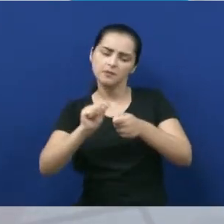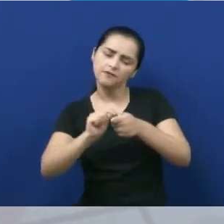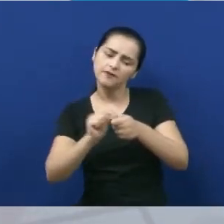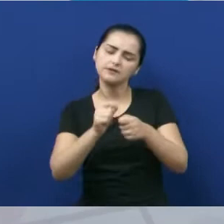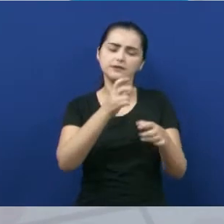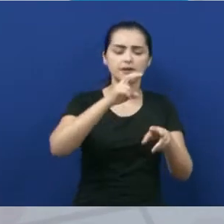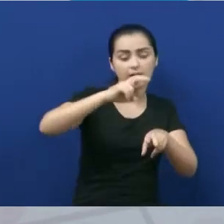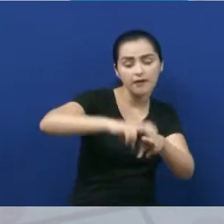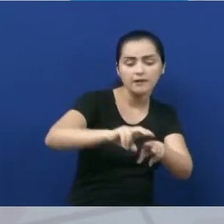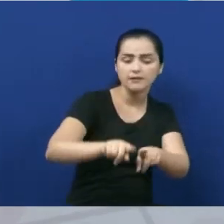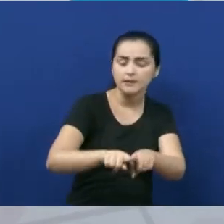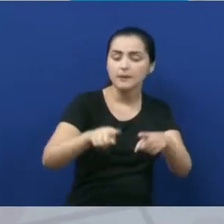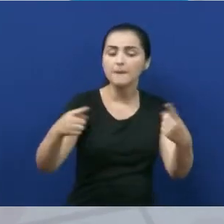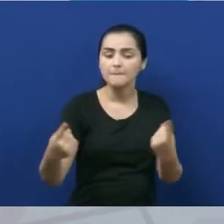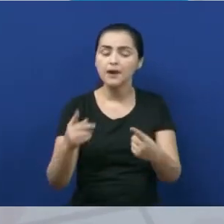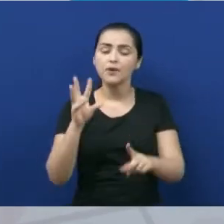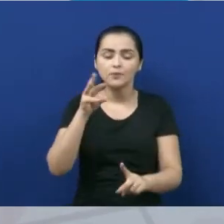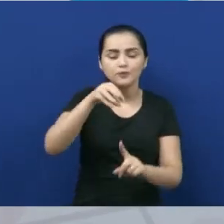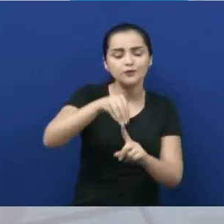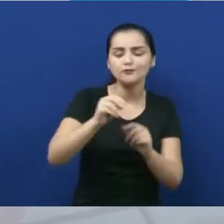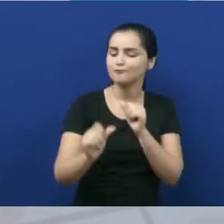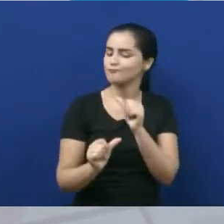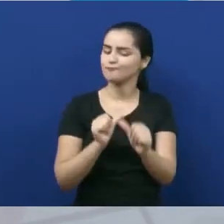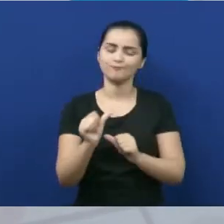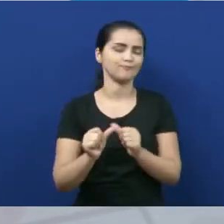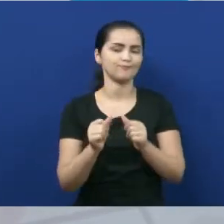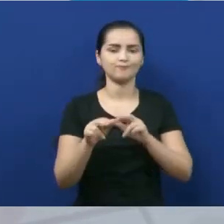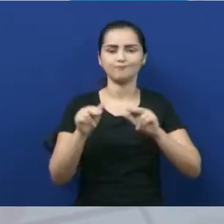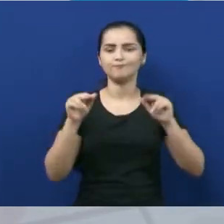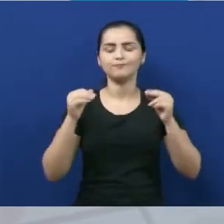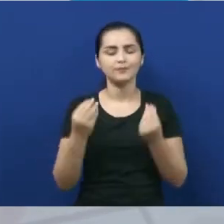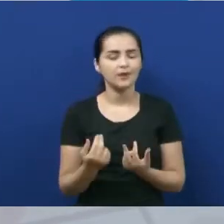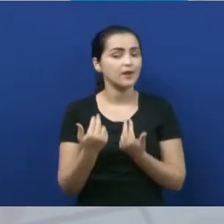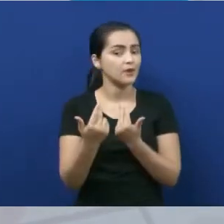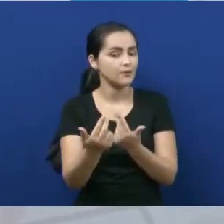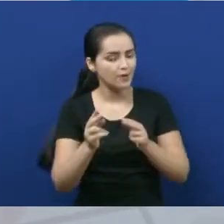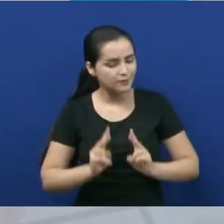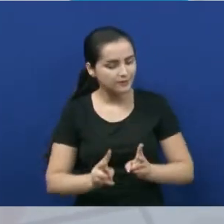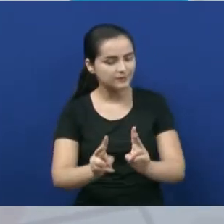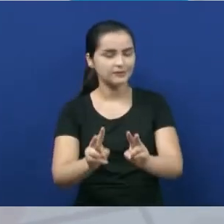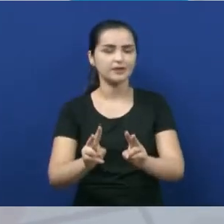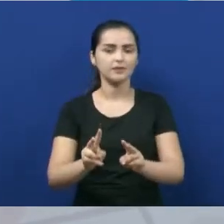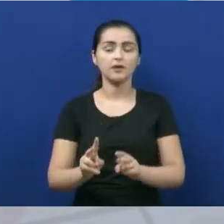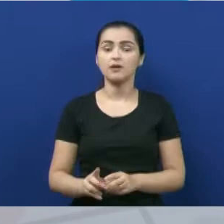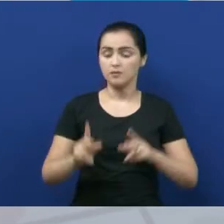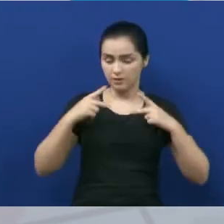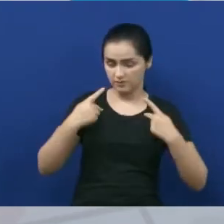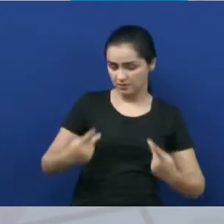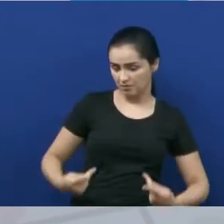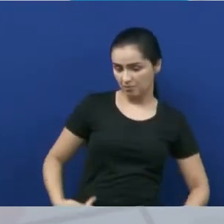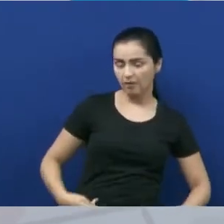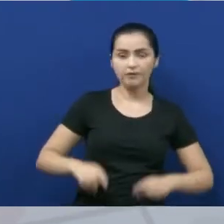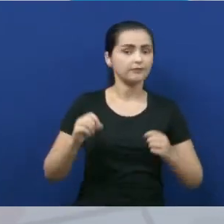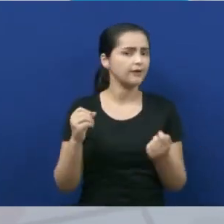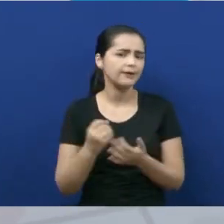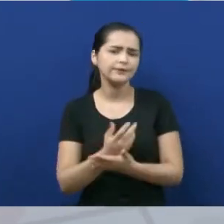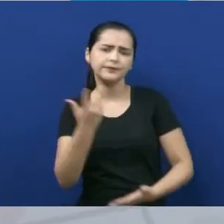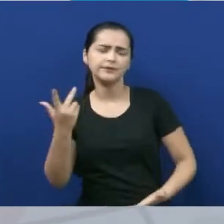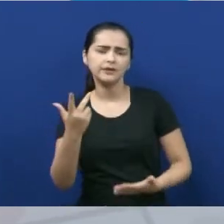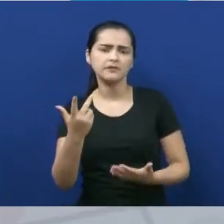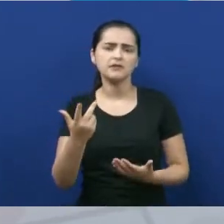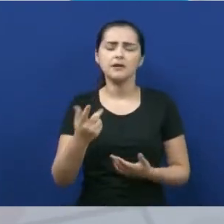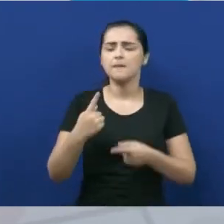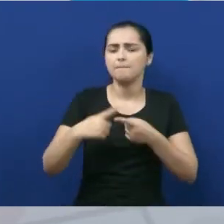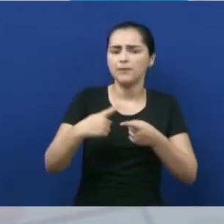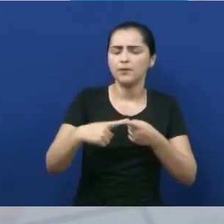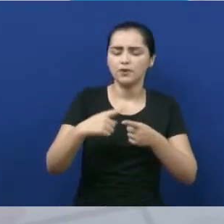mas a essência dela não muda o objetivo dela é o mesmo para o ser humano não não isso não não acontece segundo Sartre